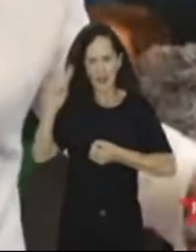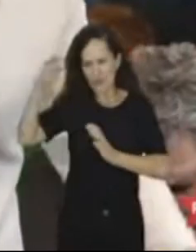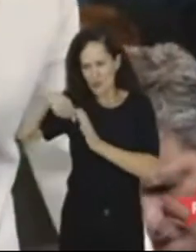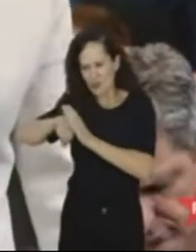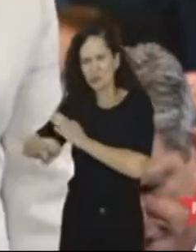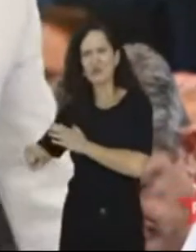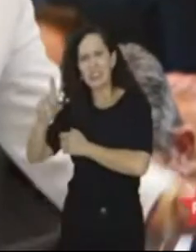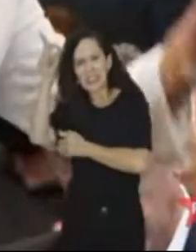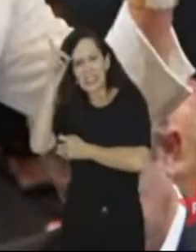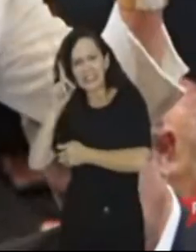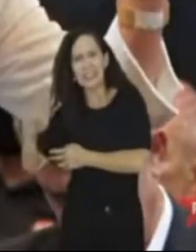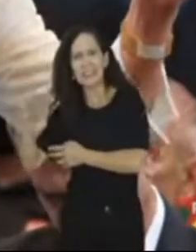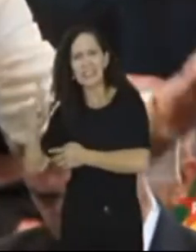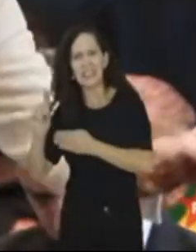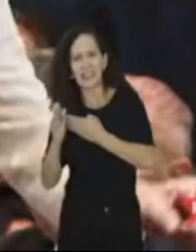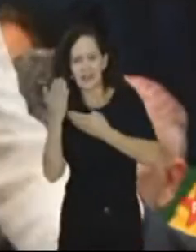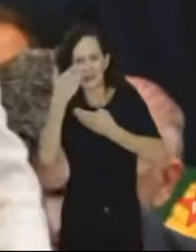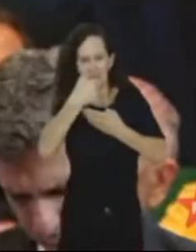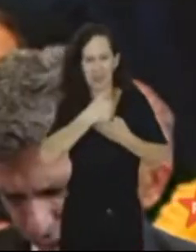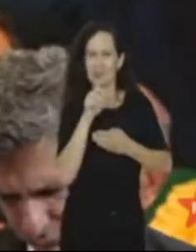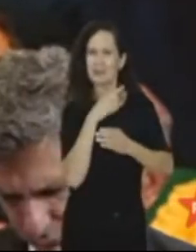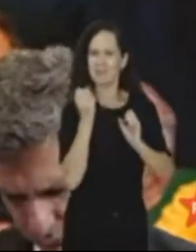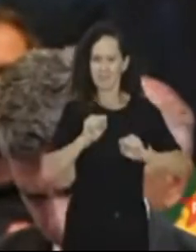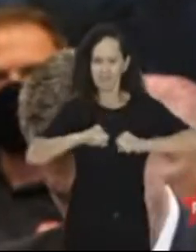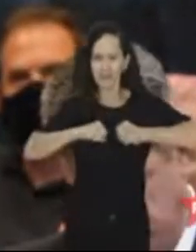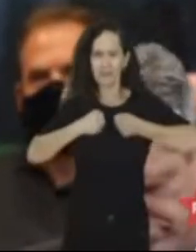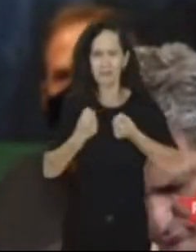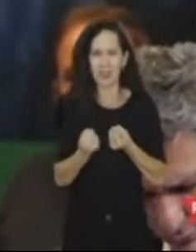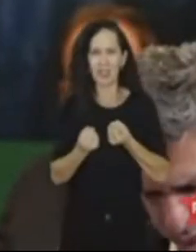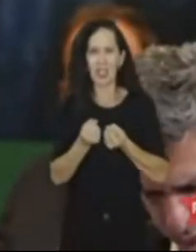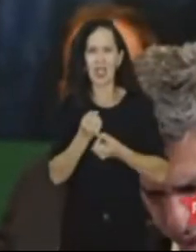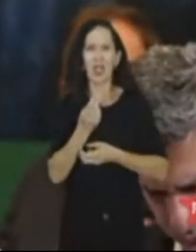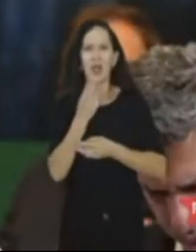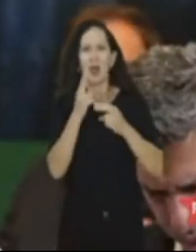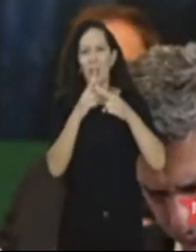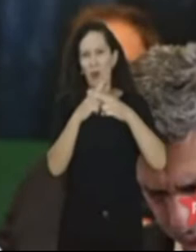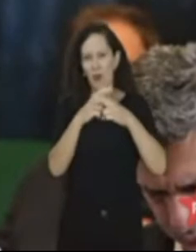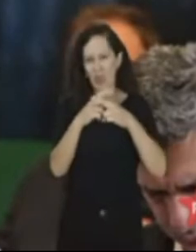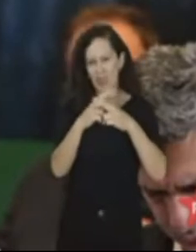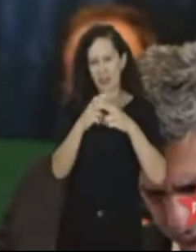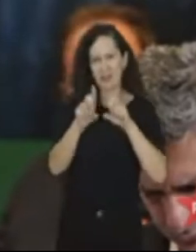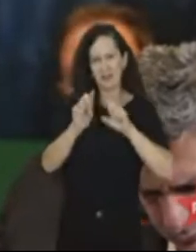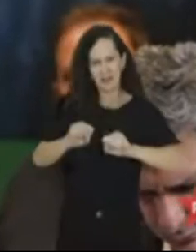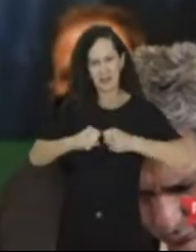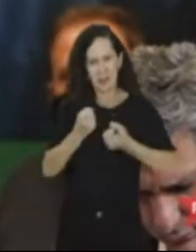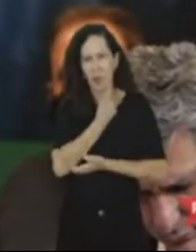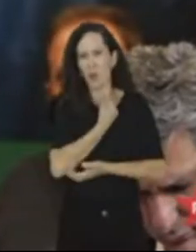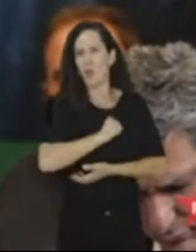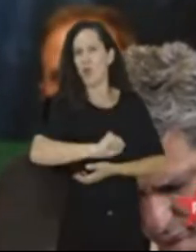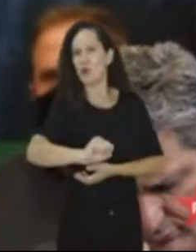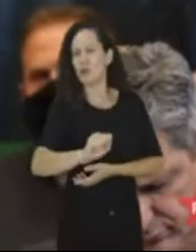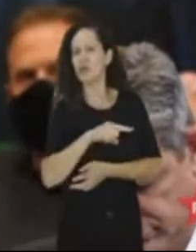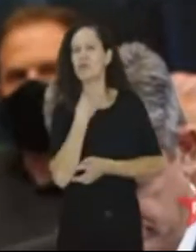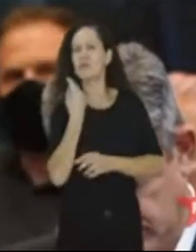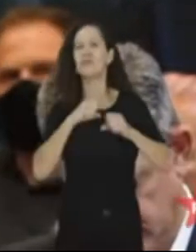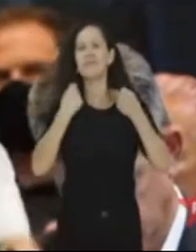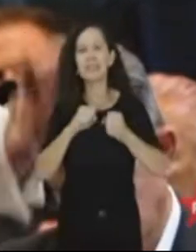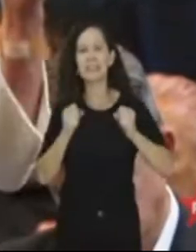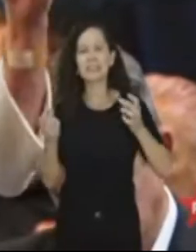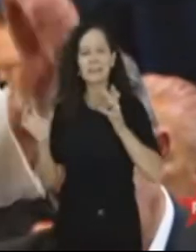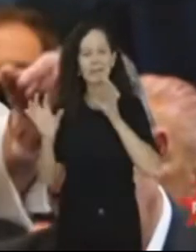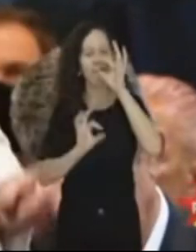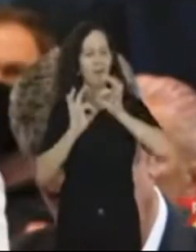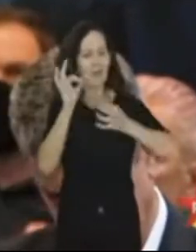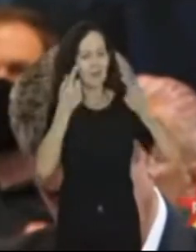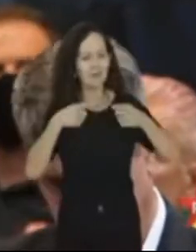o fascismo, nós vamos enfrentar o nazismo, nós vamos enfrentar o ódio, nós vamos precisar estar organizados e